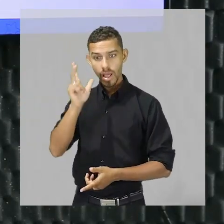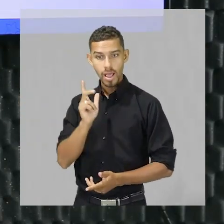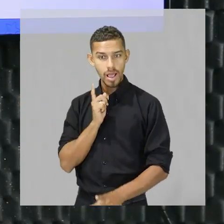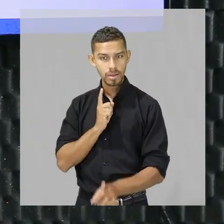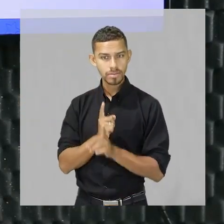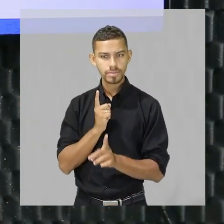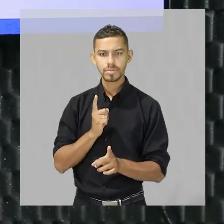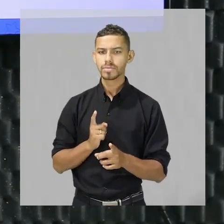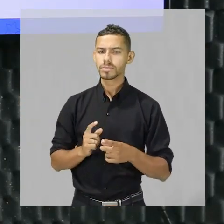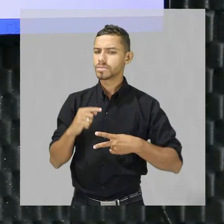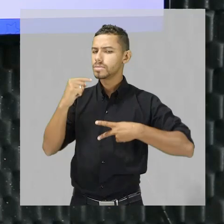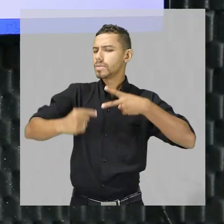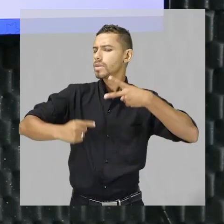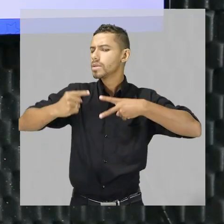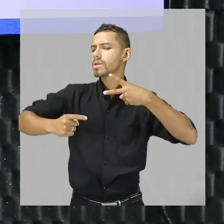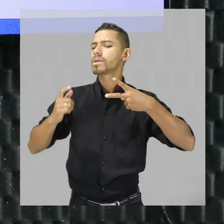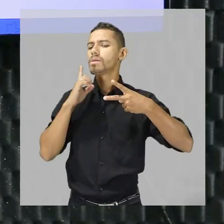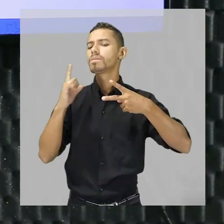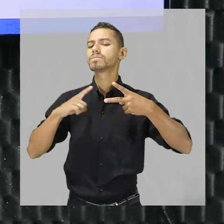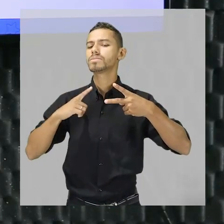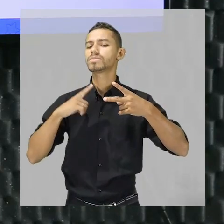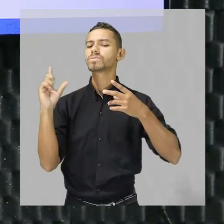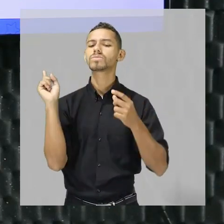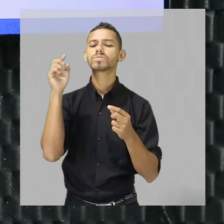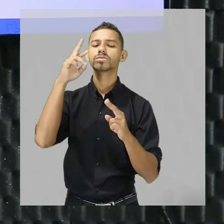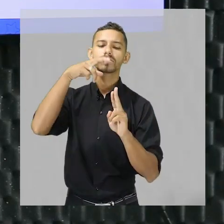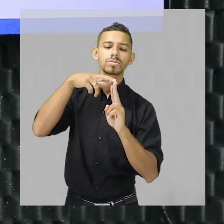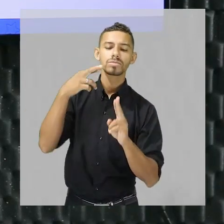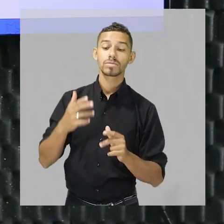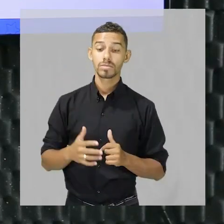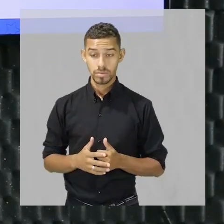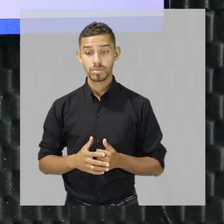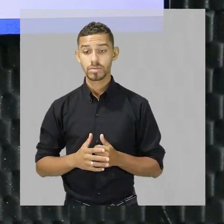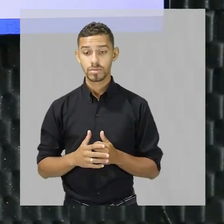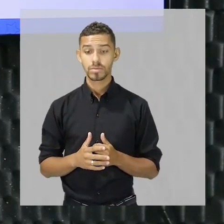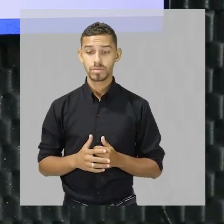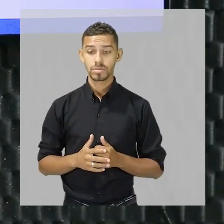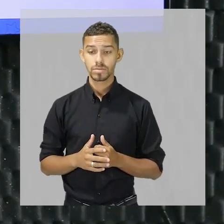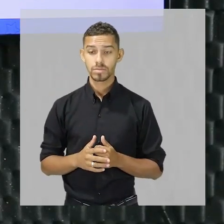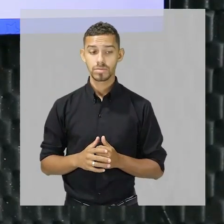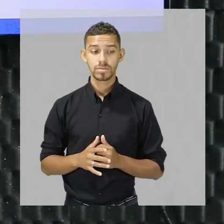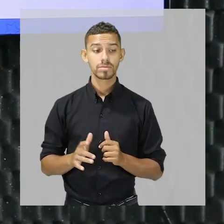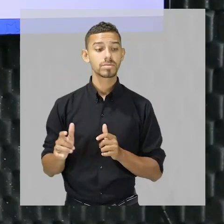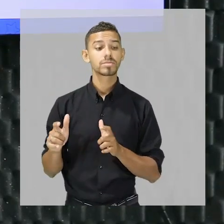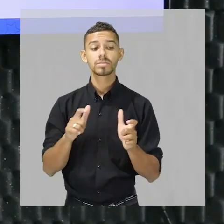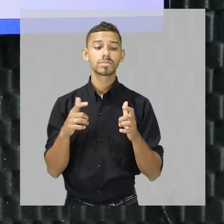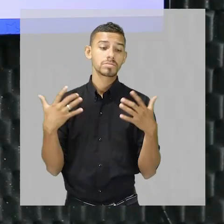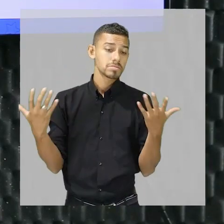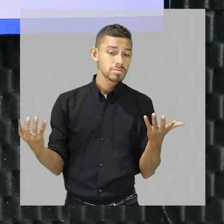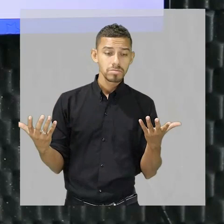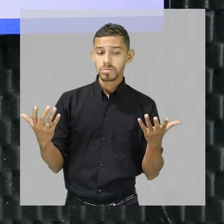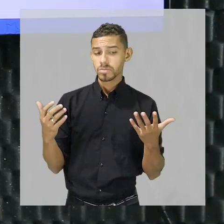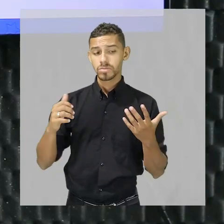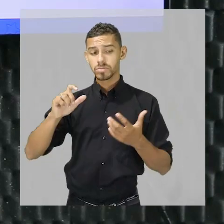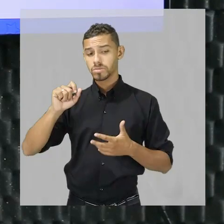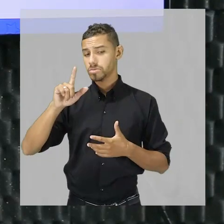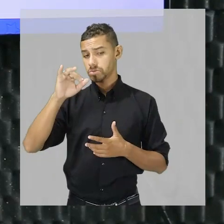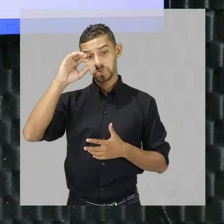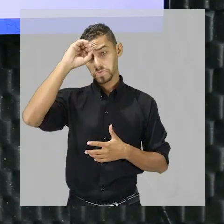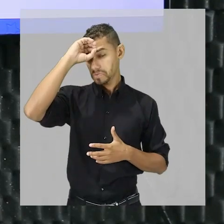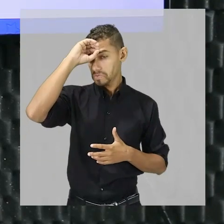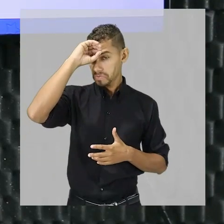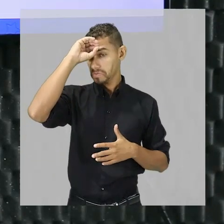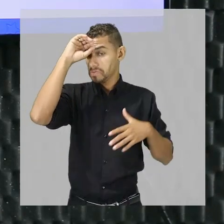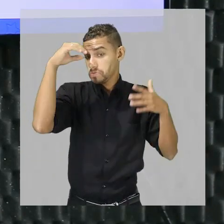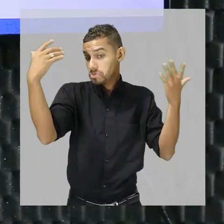né? Latitude e longitude, nós já temos aí os dois referenciais. E ele continua, né? Alice não tinha a menor ideia do